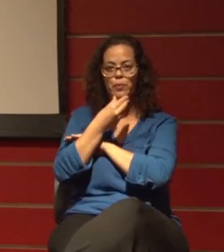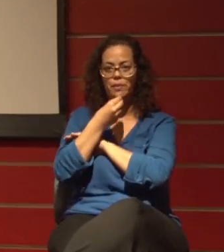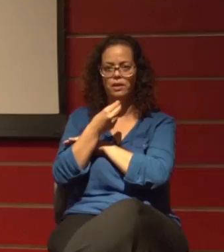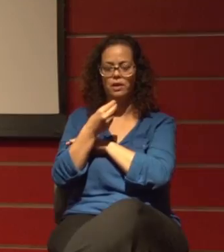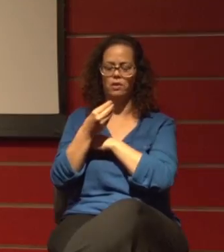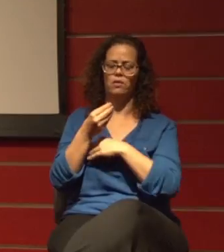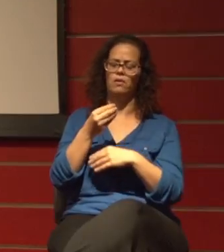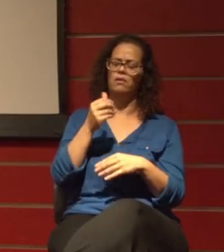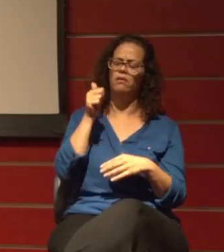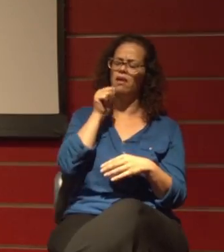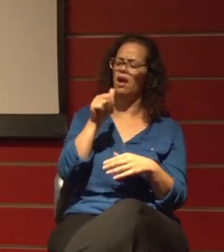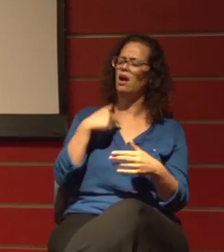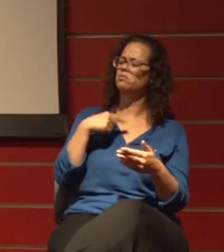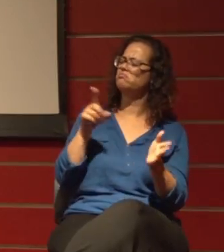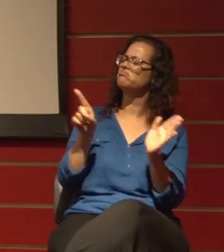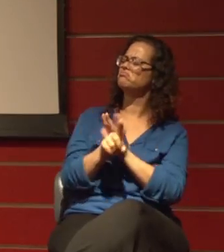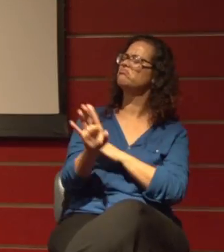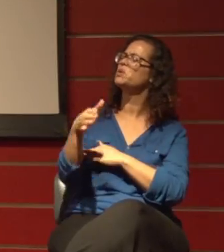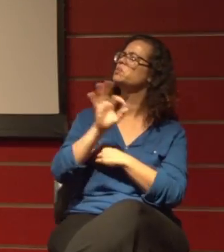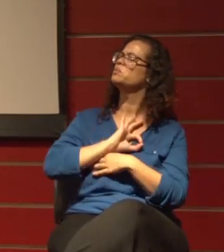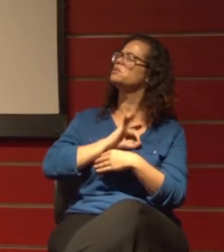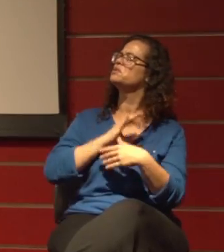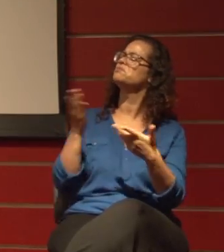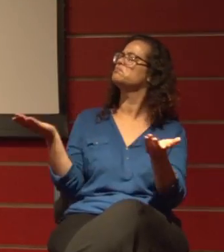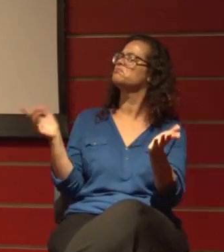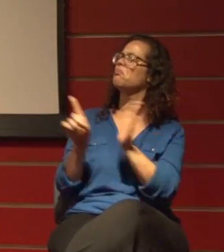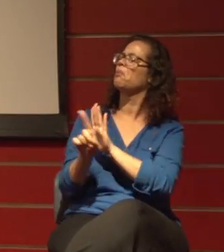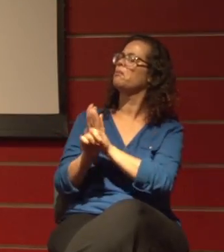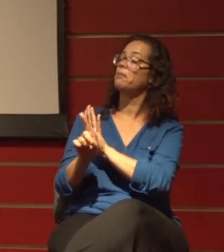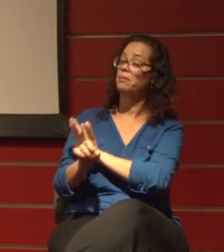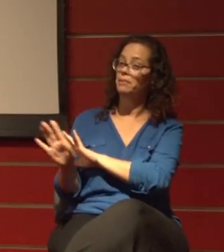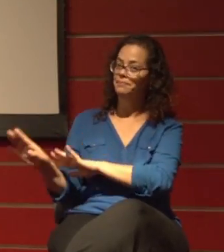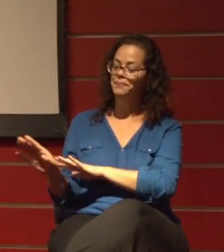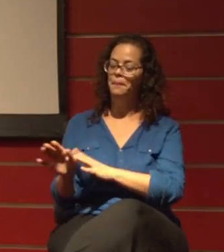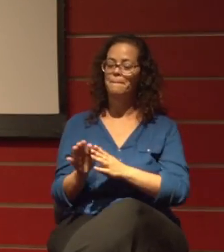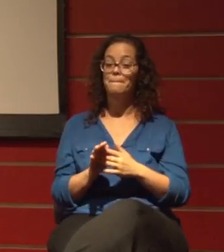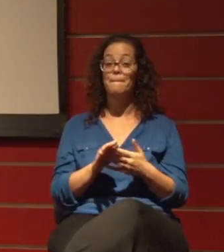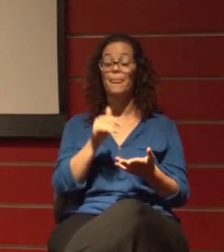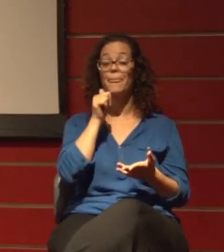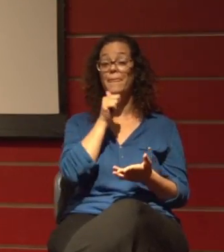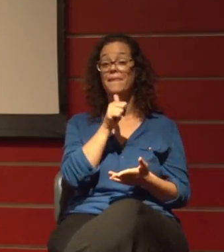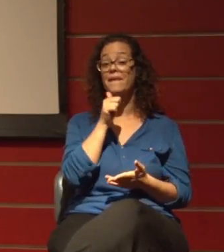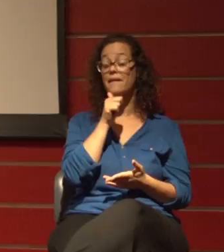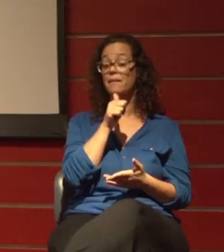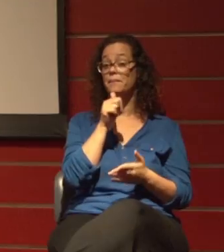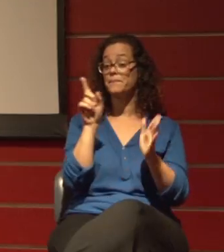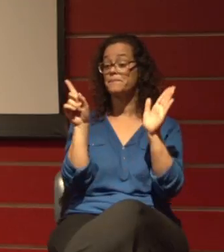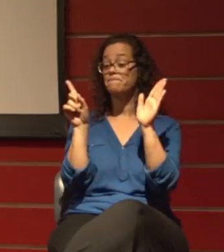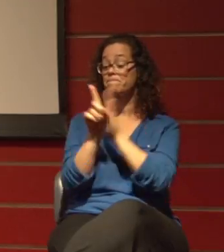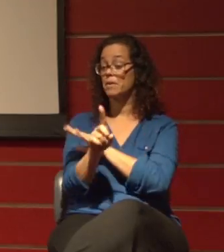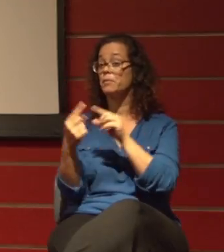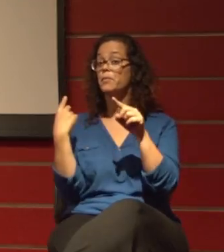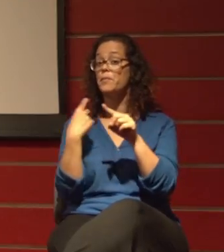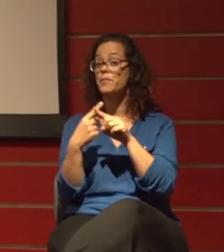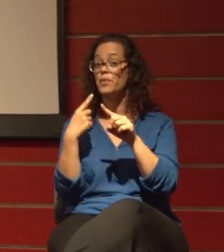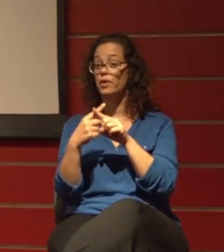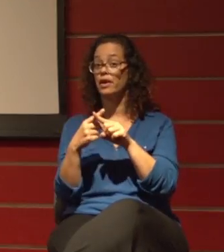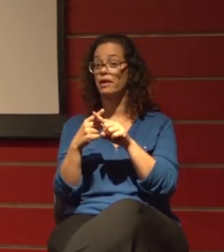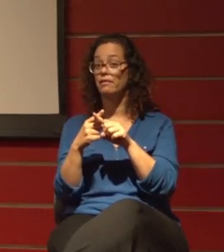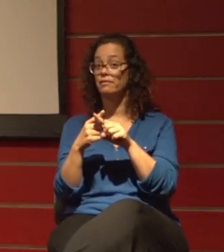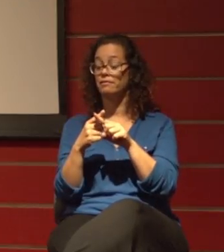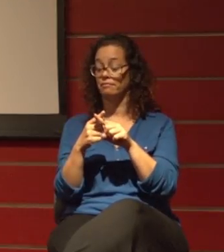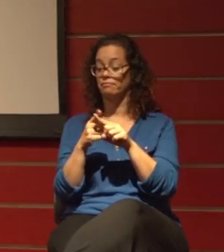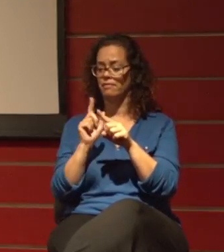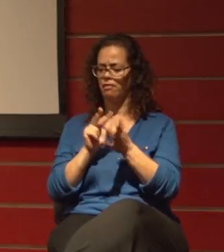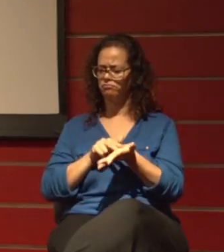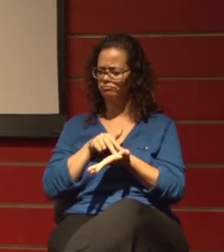questionar o policial eh e e isso ela só faz ela só pode fazer exatamente porque ela que banca